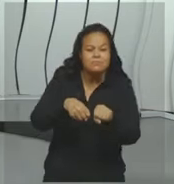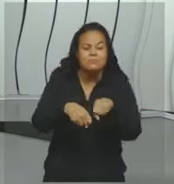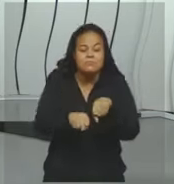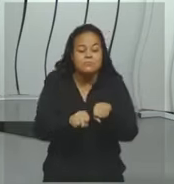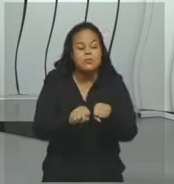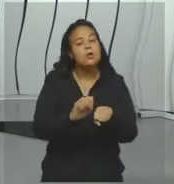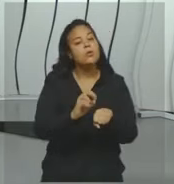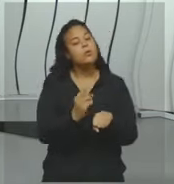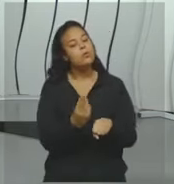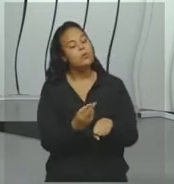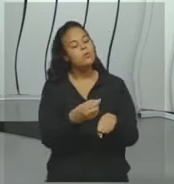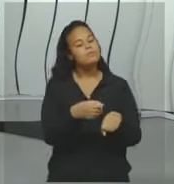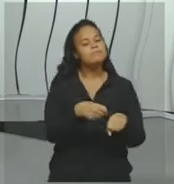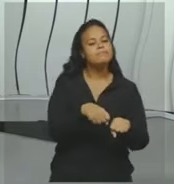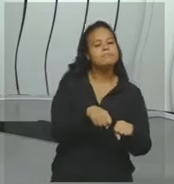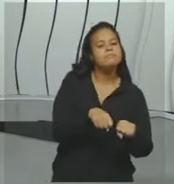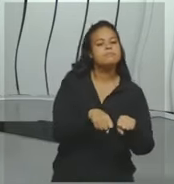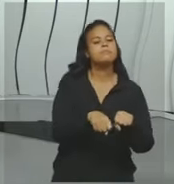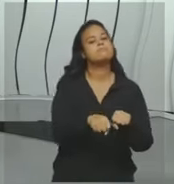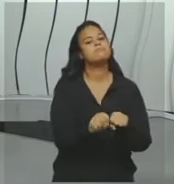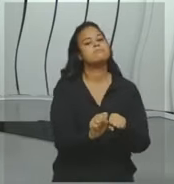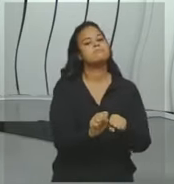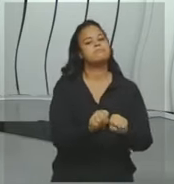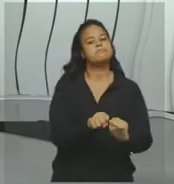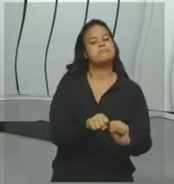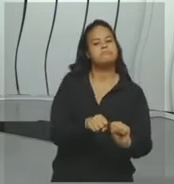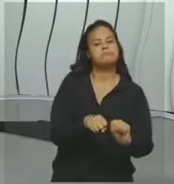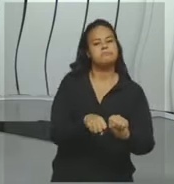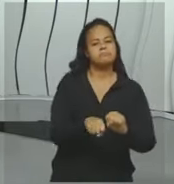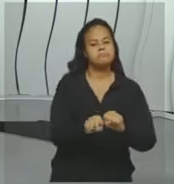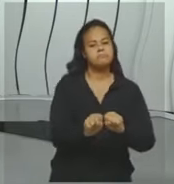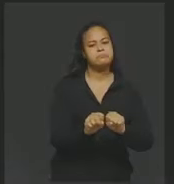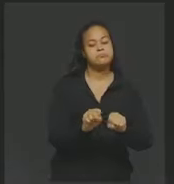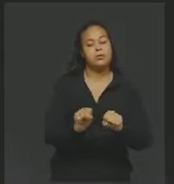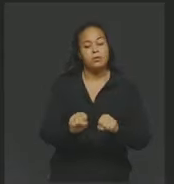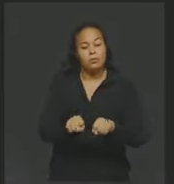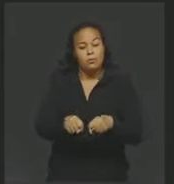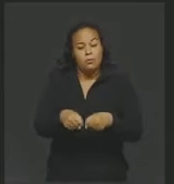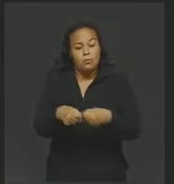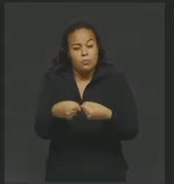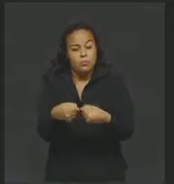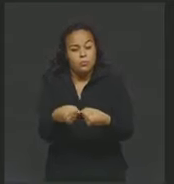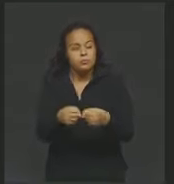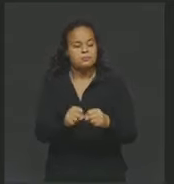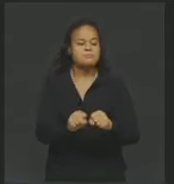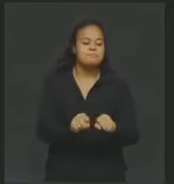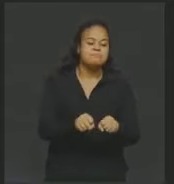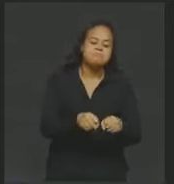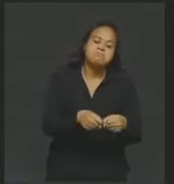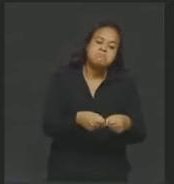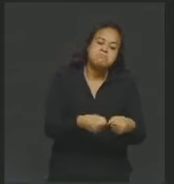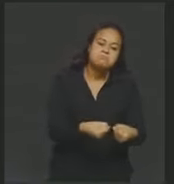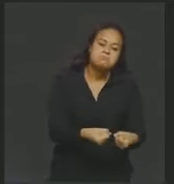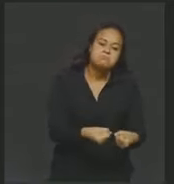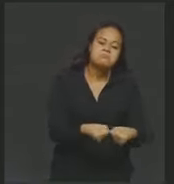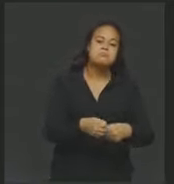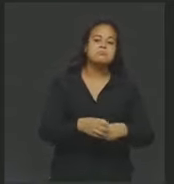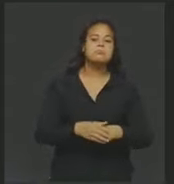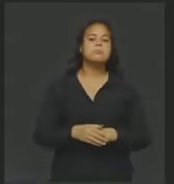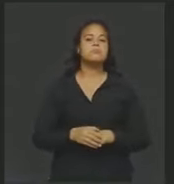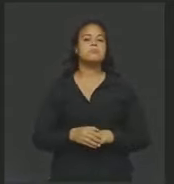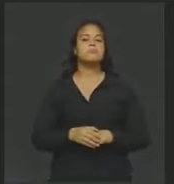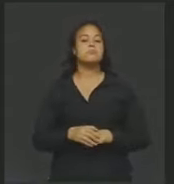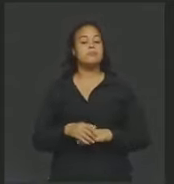fazer mais força ou menos força. Então, tem uma relação aí também. E as